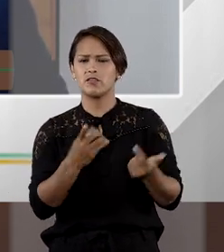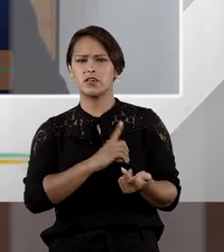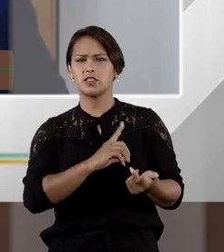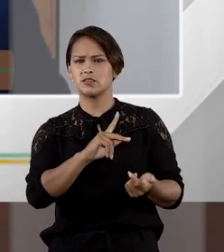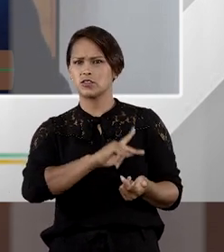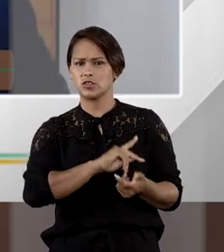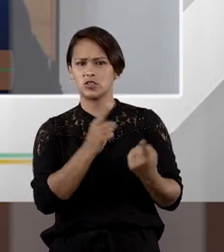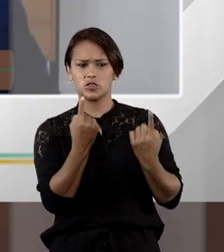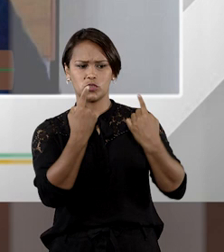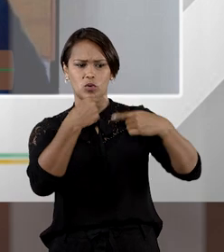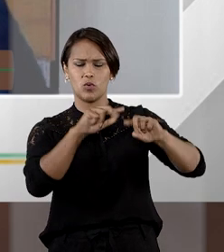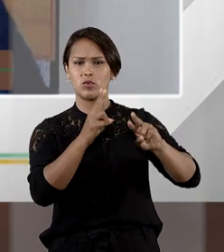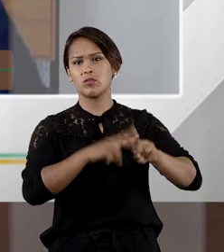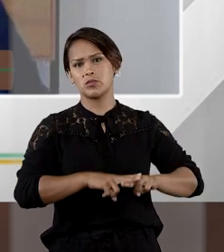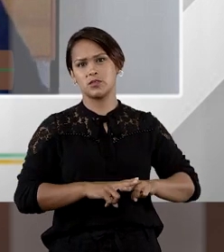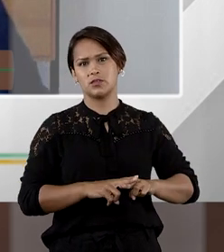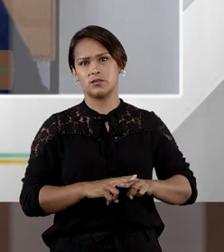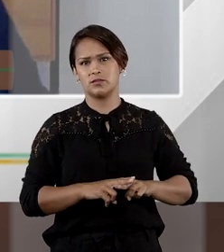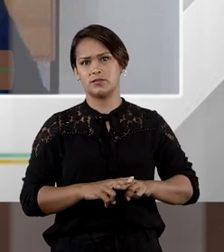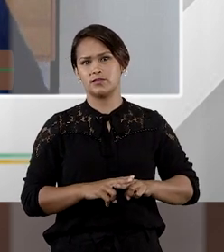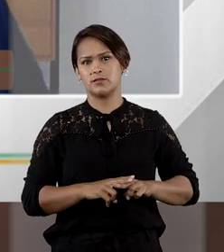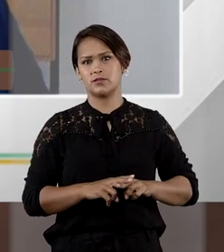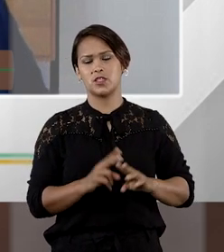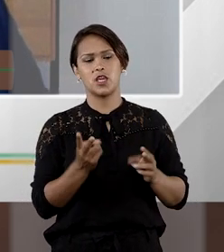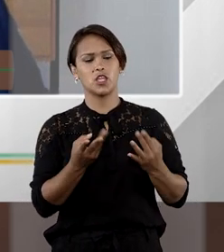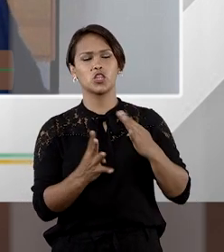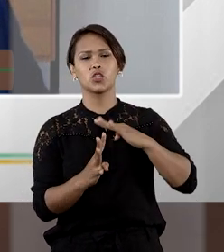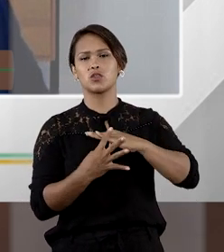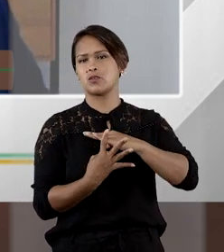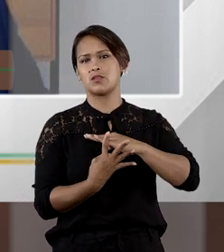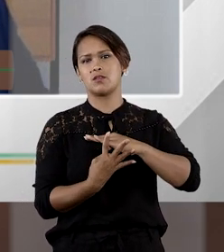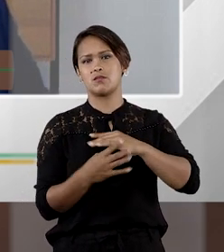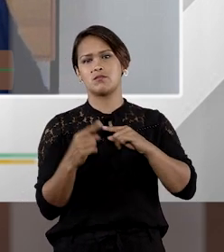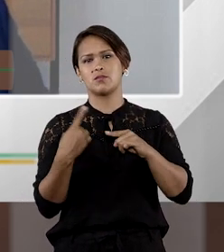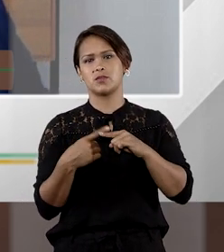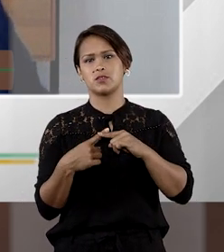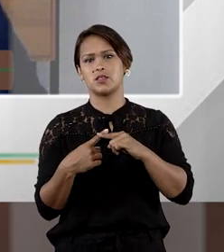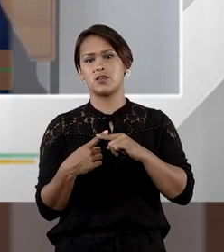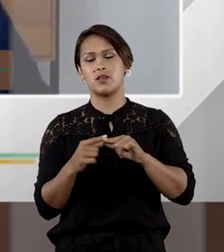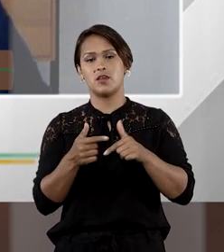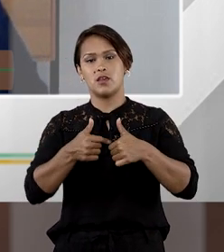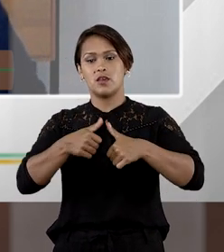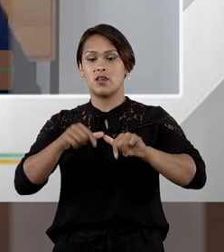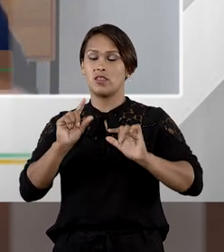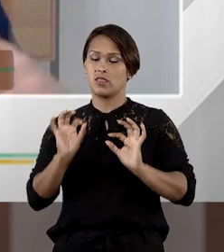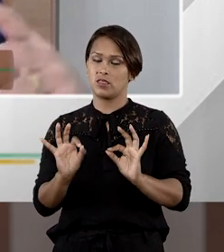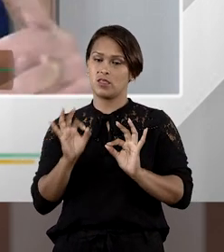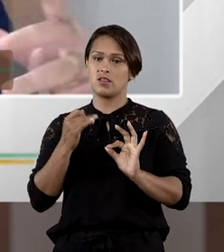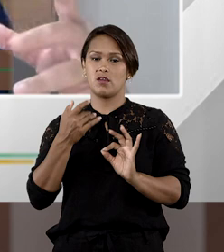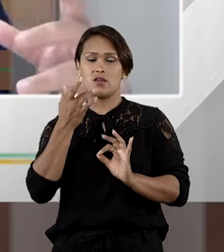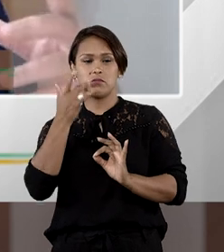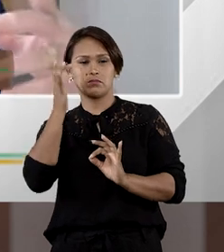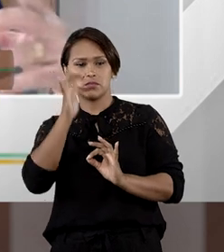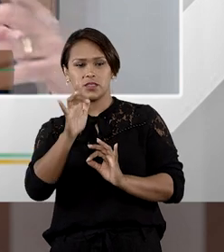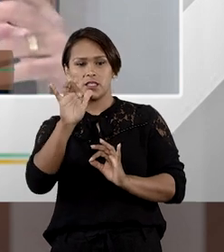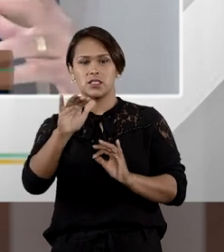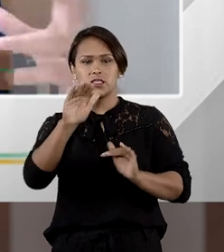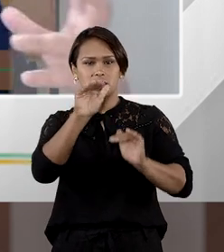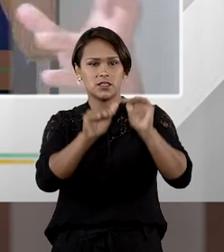defensores, aliás, são contra a prisão em regime fechado, né? Então, talvez